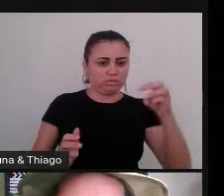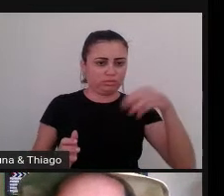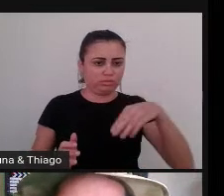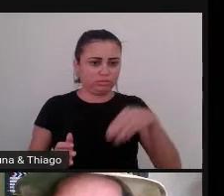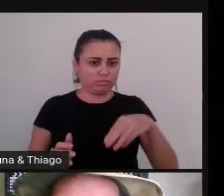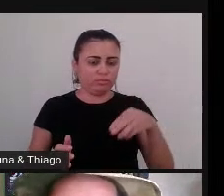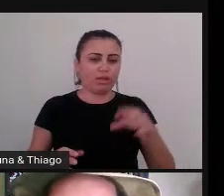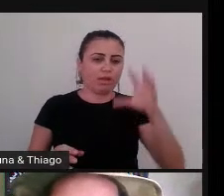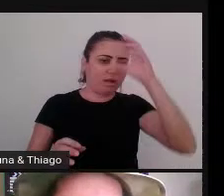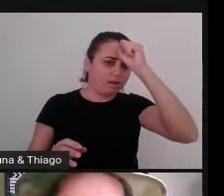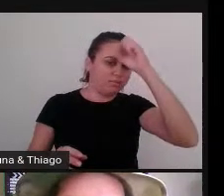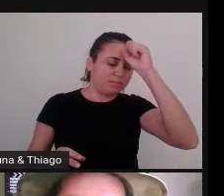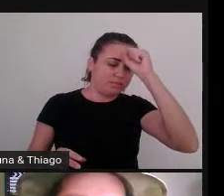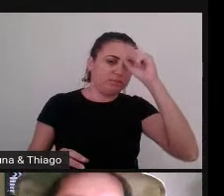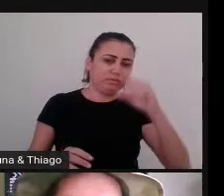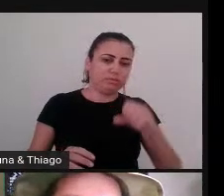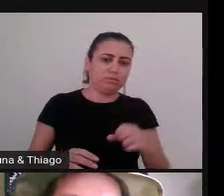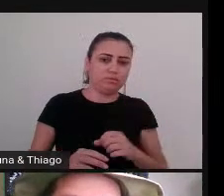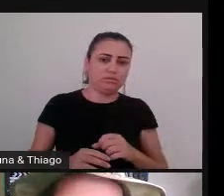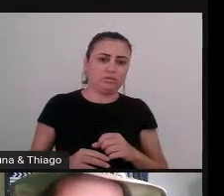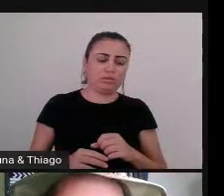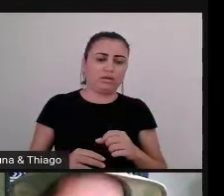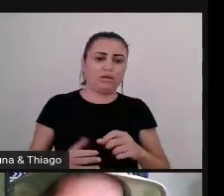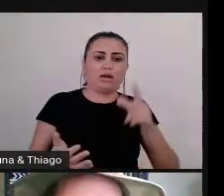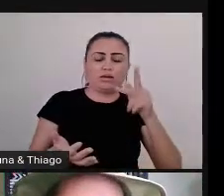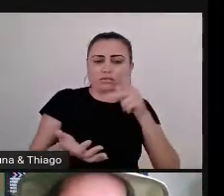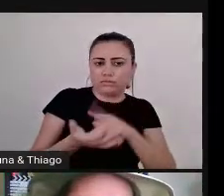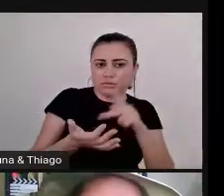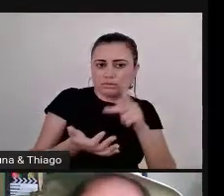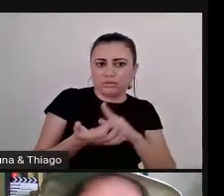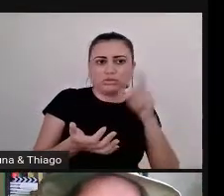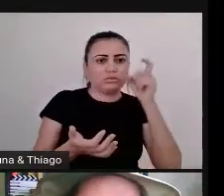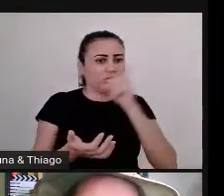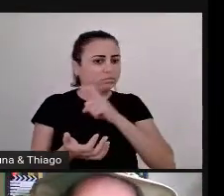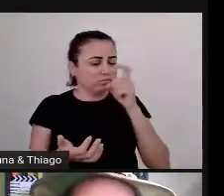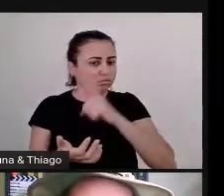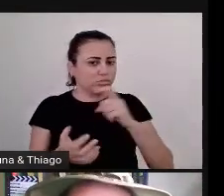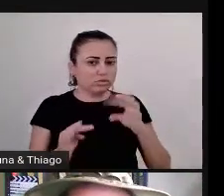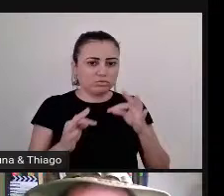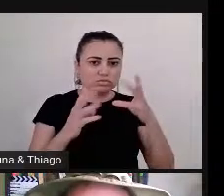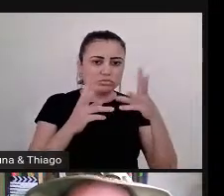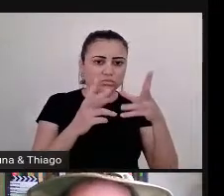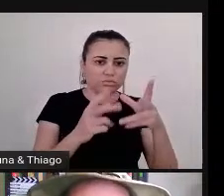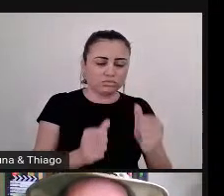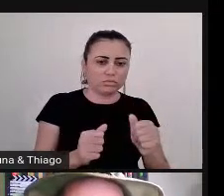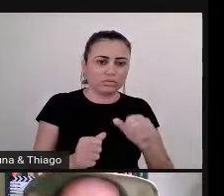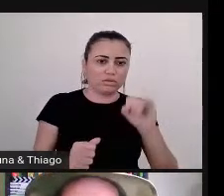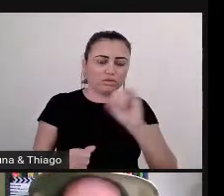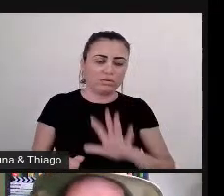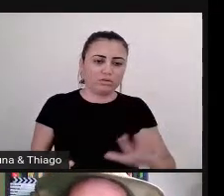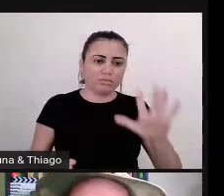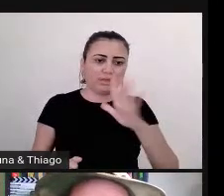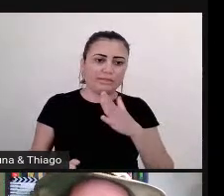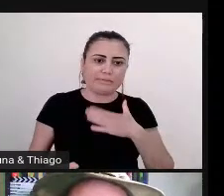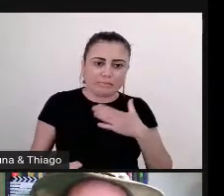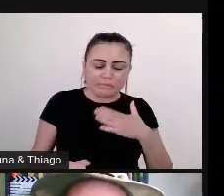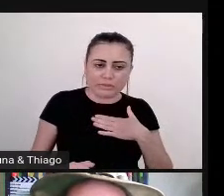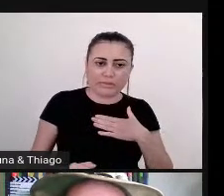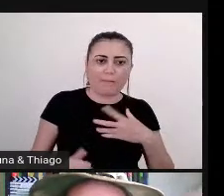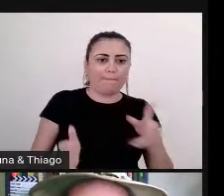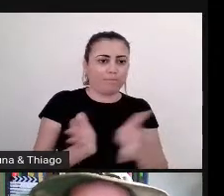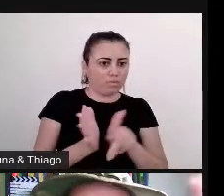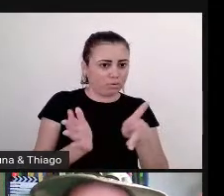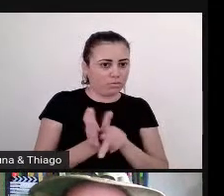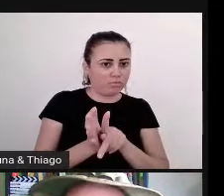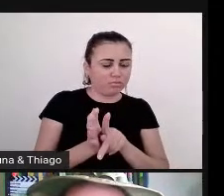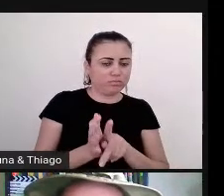certo, o que é errado, as lendas, os mitos, jibóis, tudo com imagens minhas. Né? Aqui uma pico de jaca morta que a gente tem no laboratório, aqui são